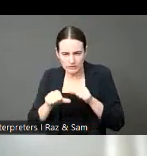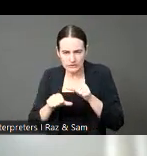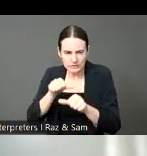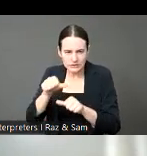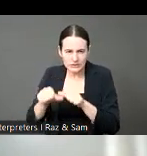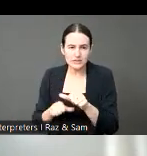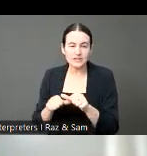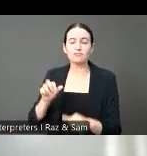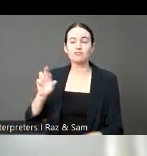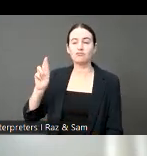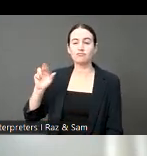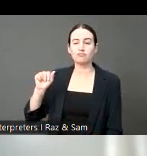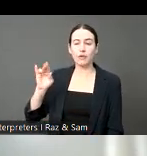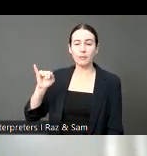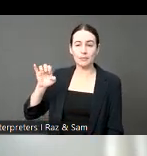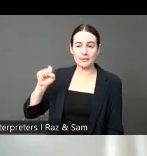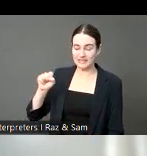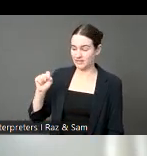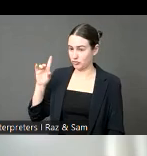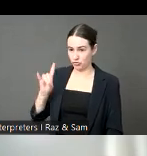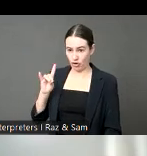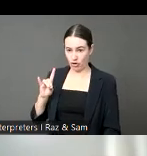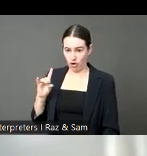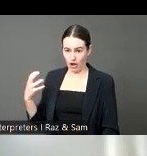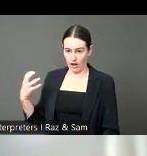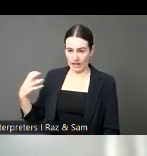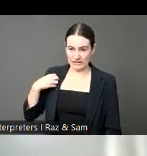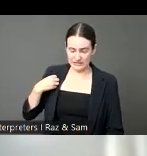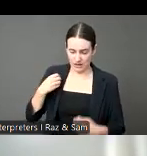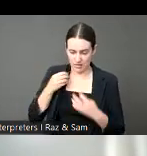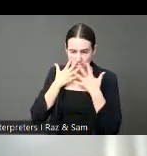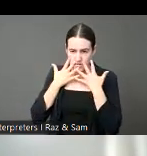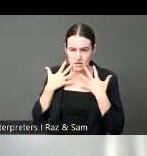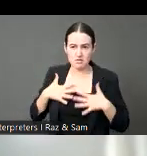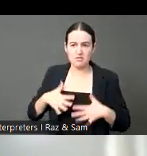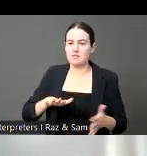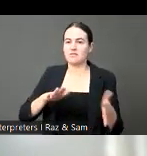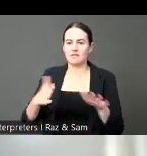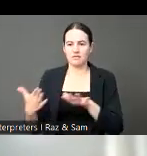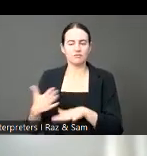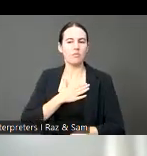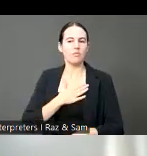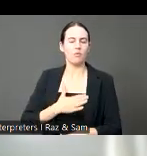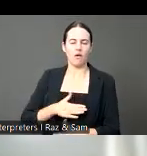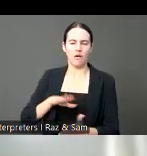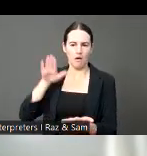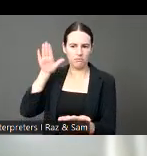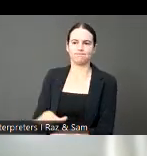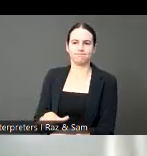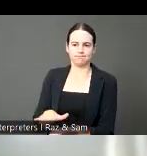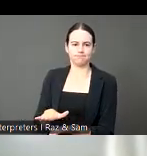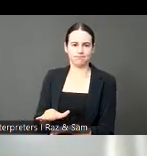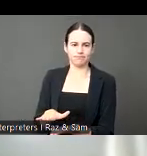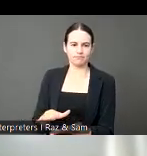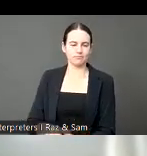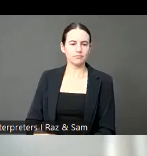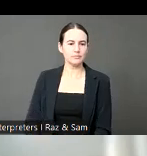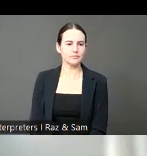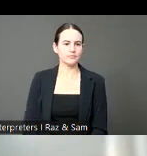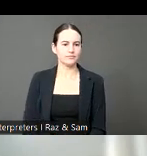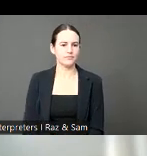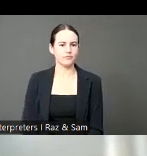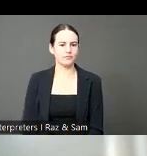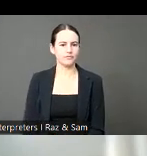até 2026 ao OMS, e a eliminação da raiva canina ao MSA também até 2026. O